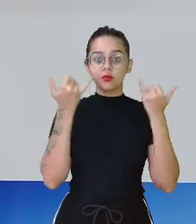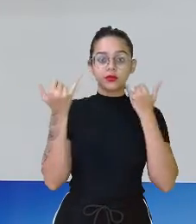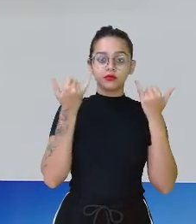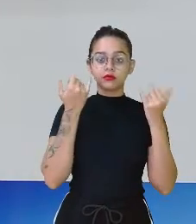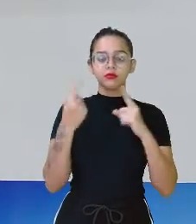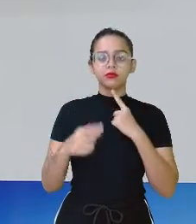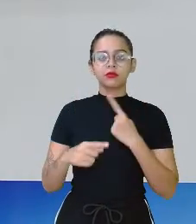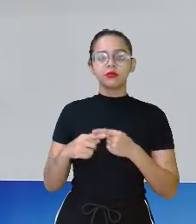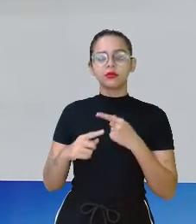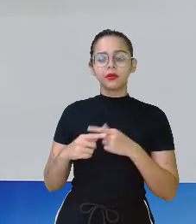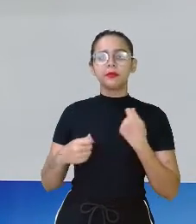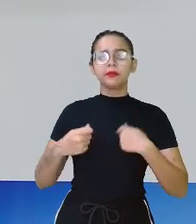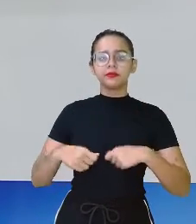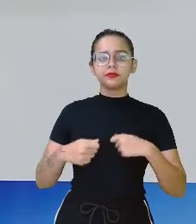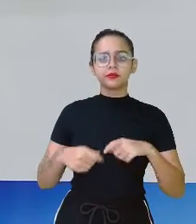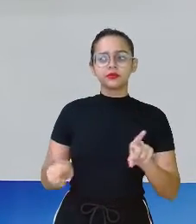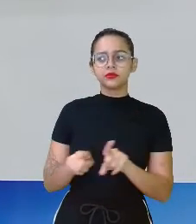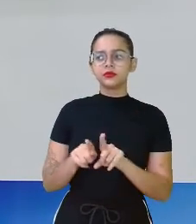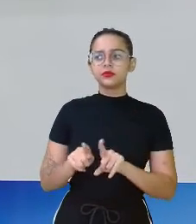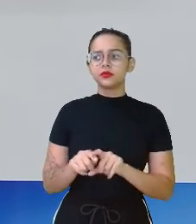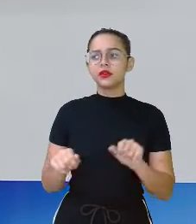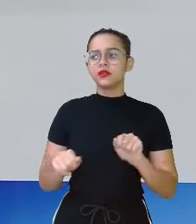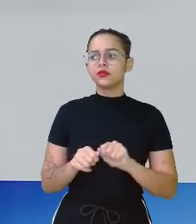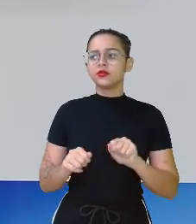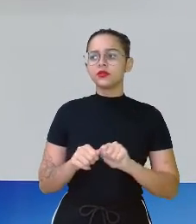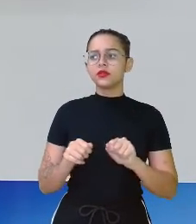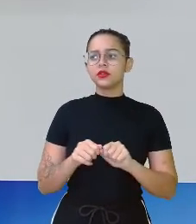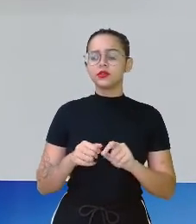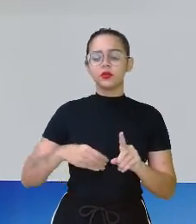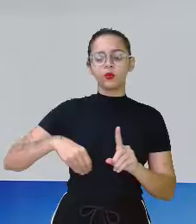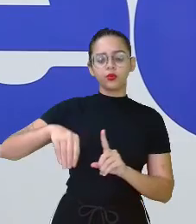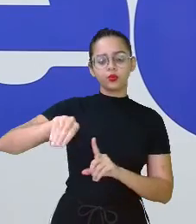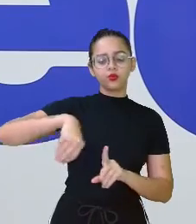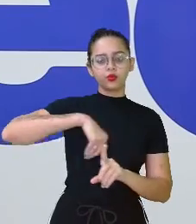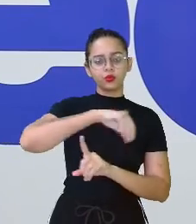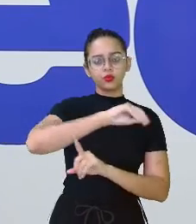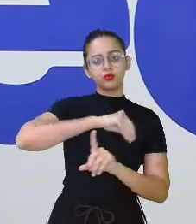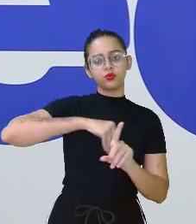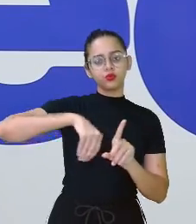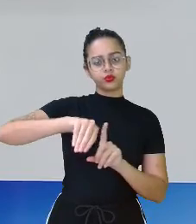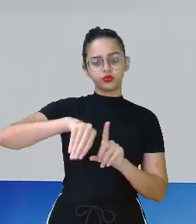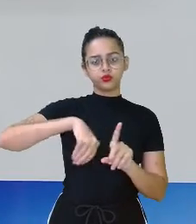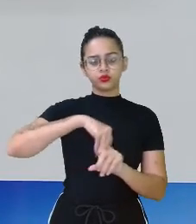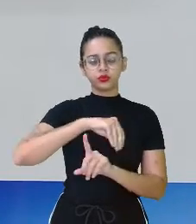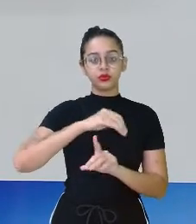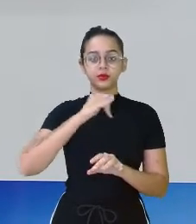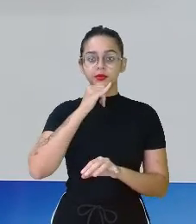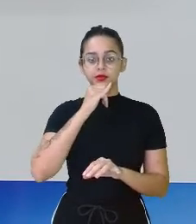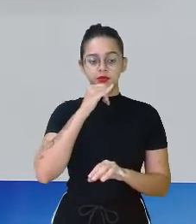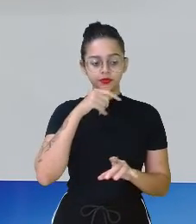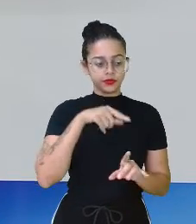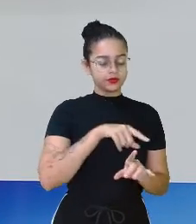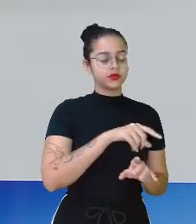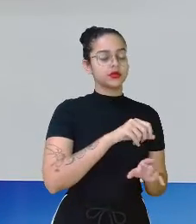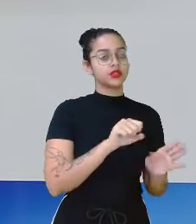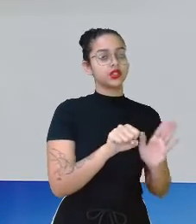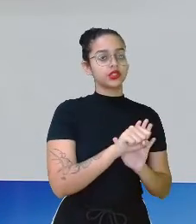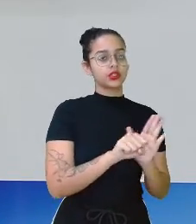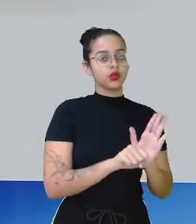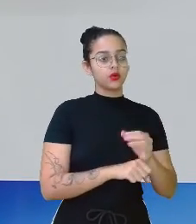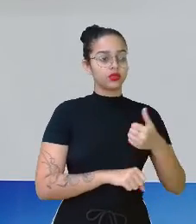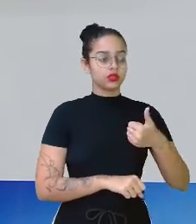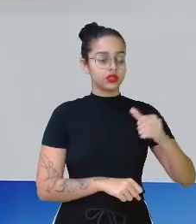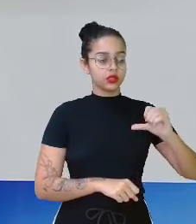porque ele precisava também fazer essa transição. Exato. Não é? Porque saiu no século XIX